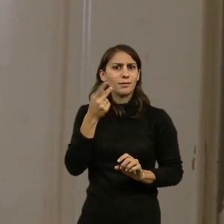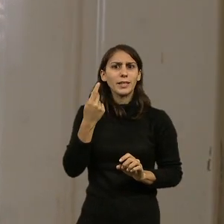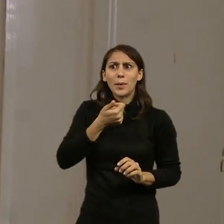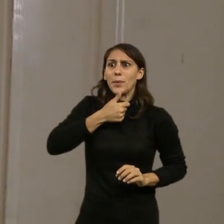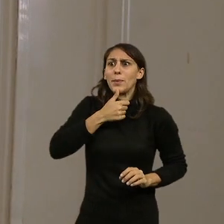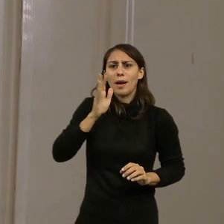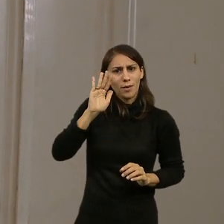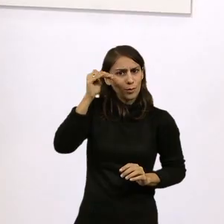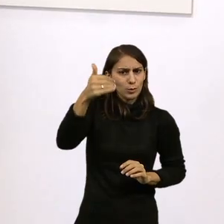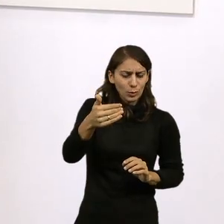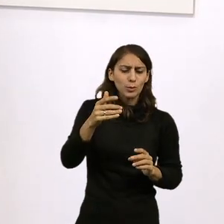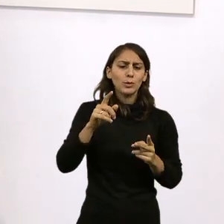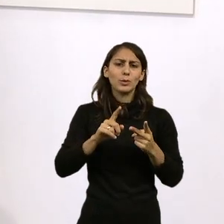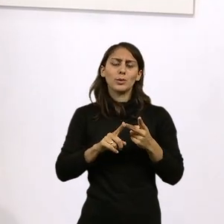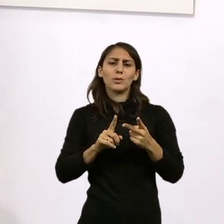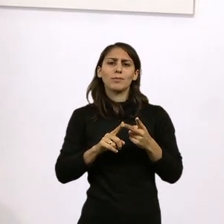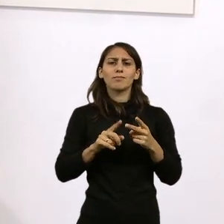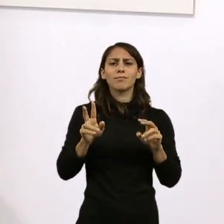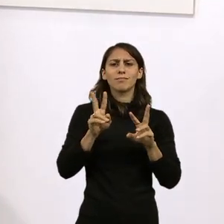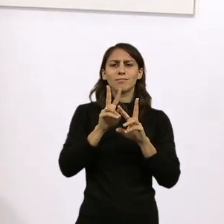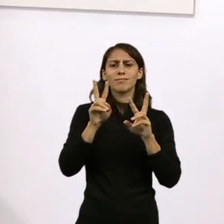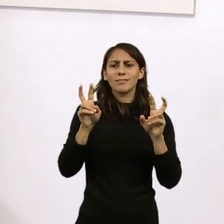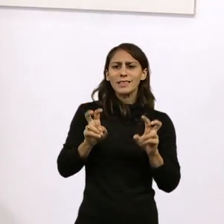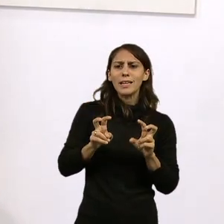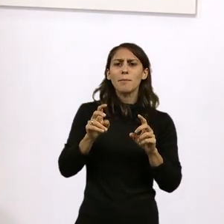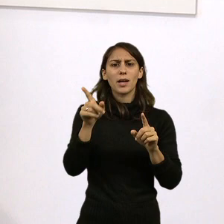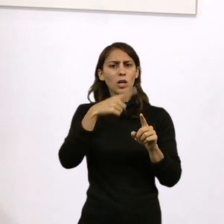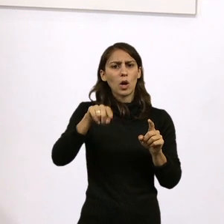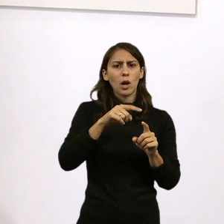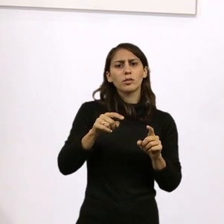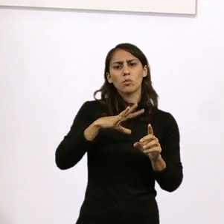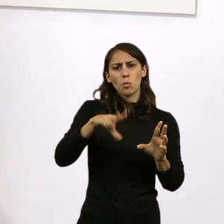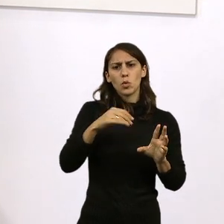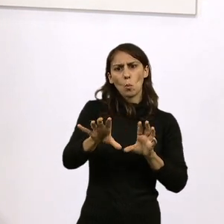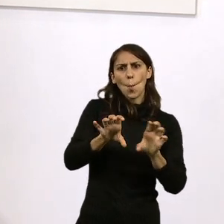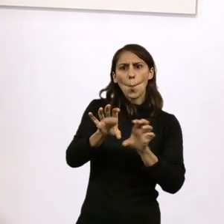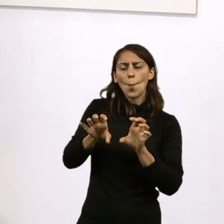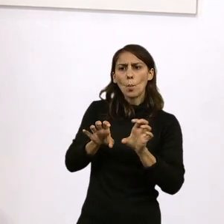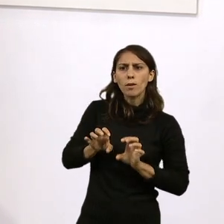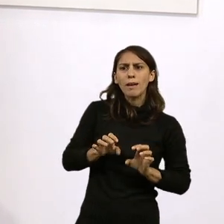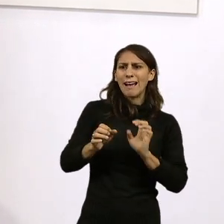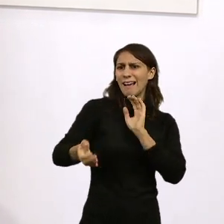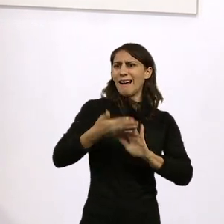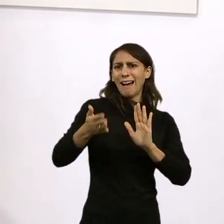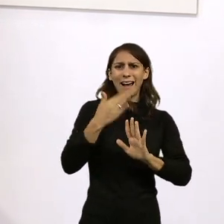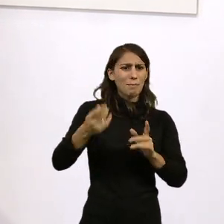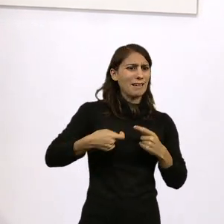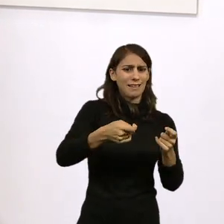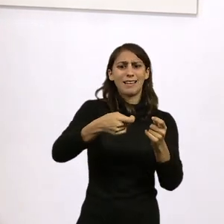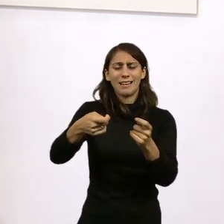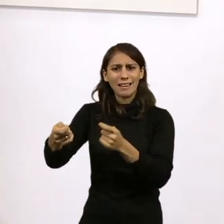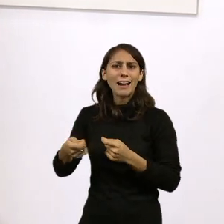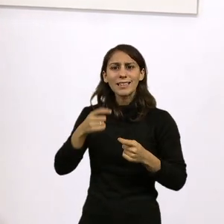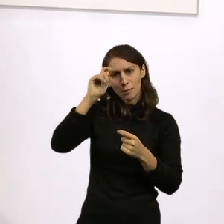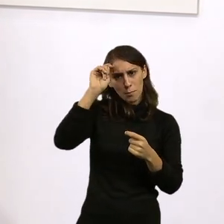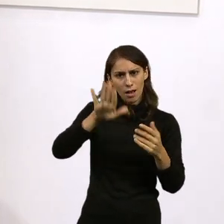estamos a fazer com o desenvolvimento acelerado em relação a esses recursos, sobre os problemas sociais que existem em